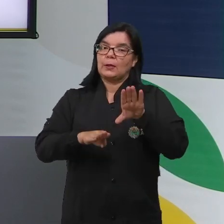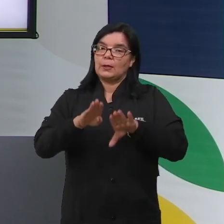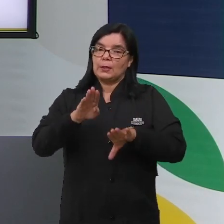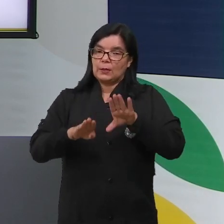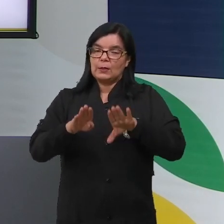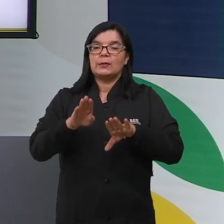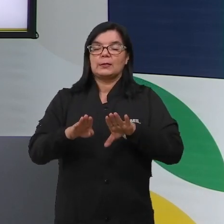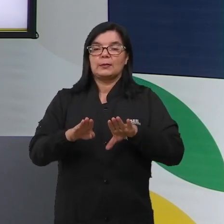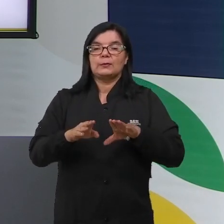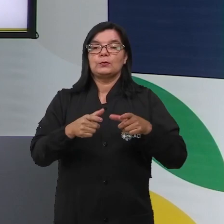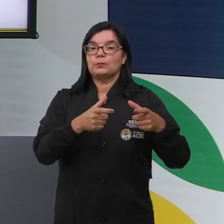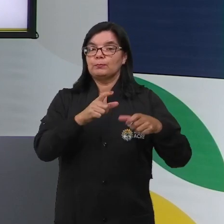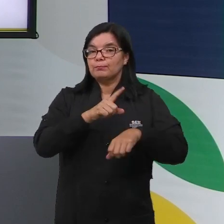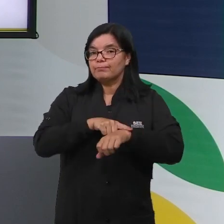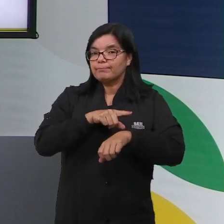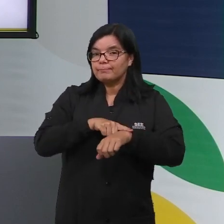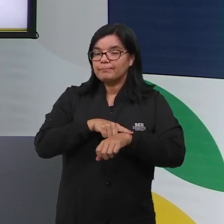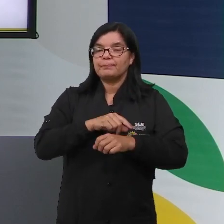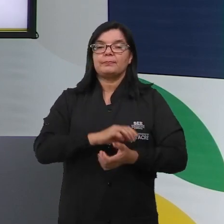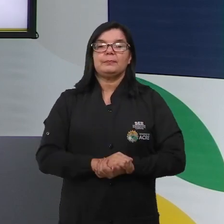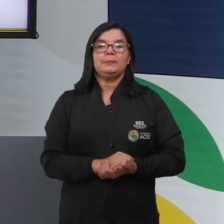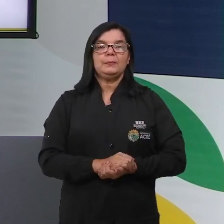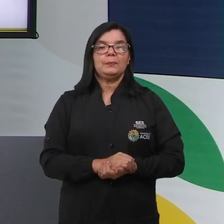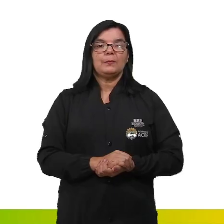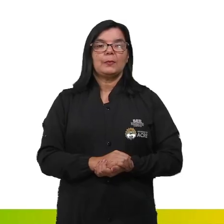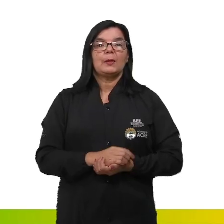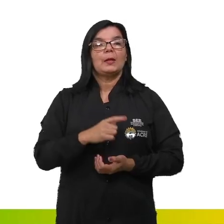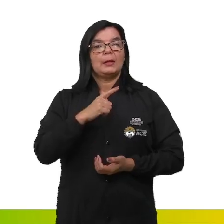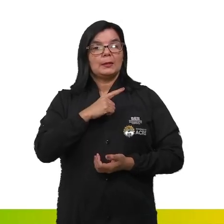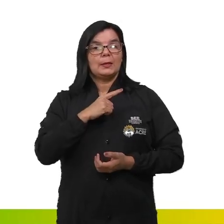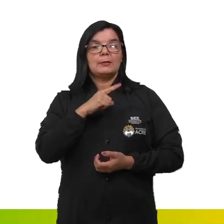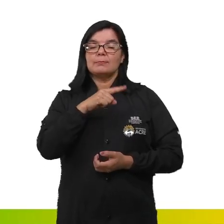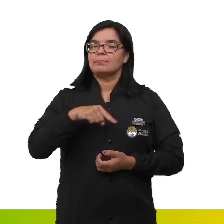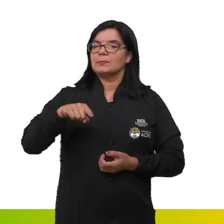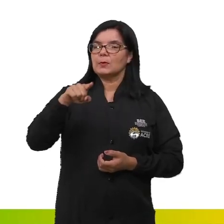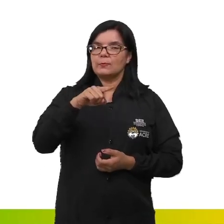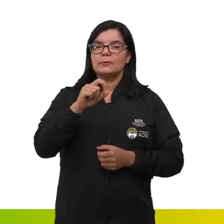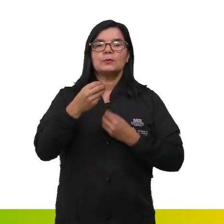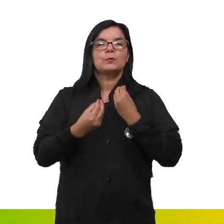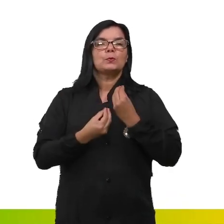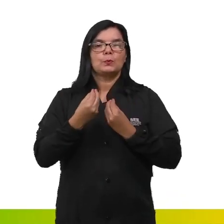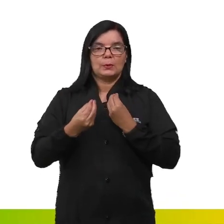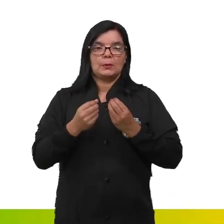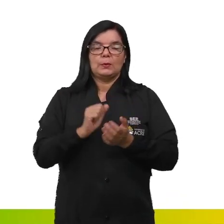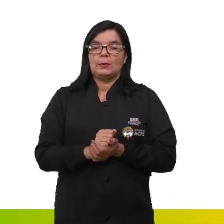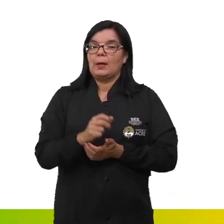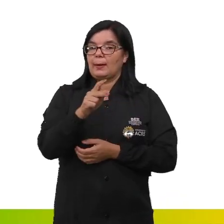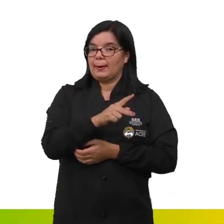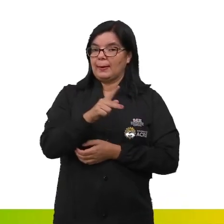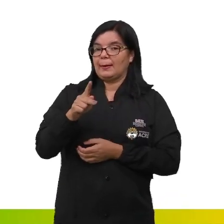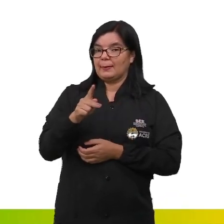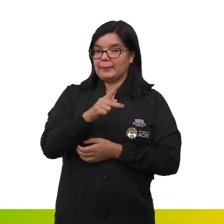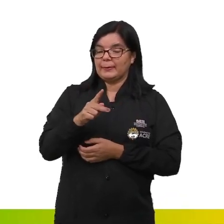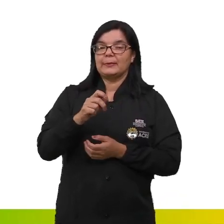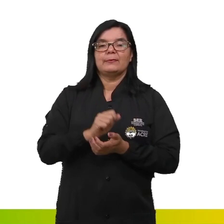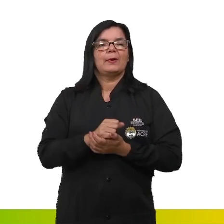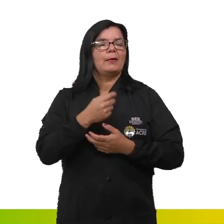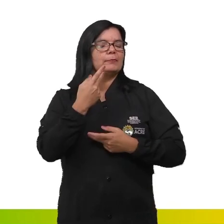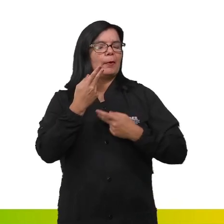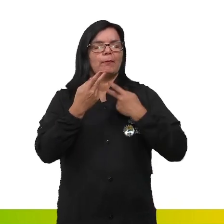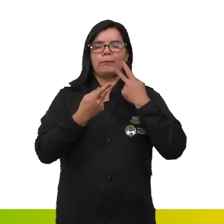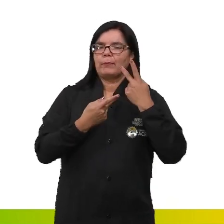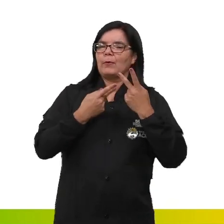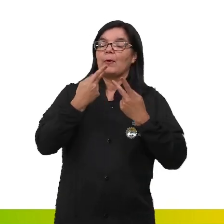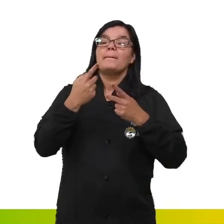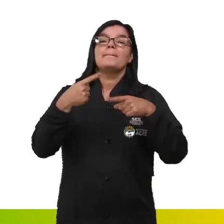com a situação, tá certo, pessoal? Depois a gente tem aí para vocês a professora.